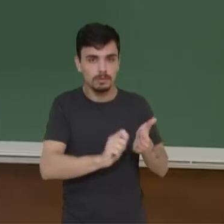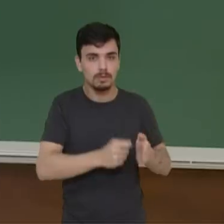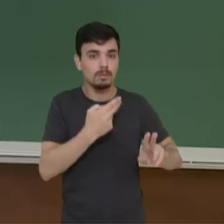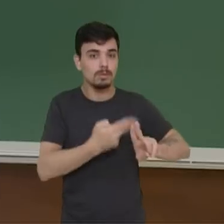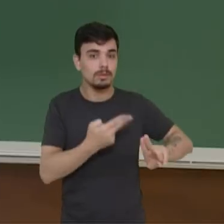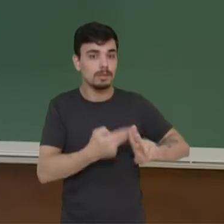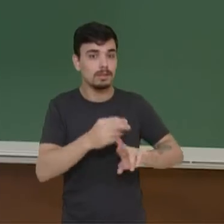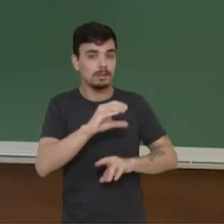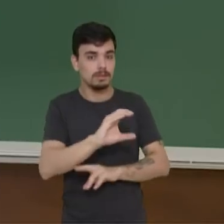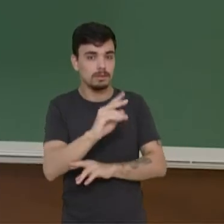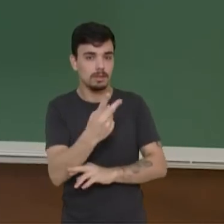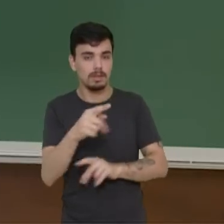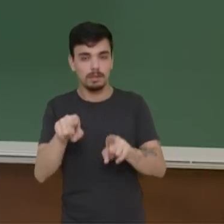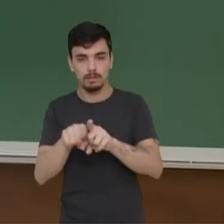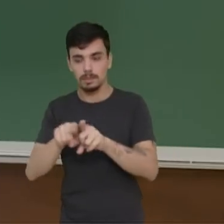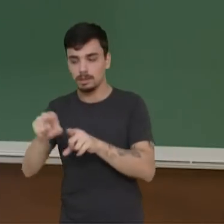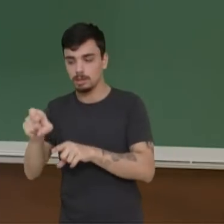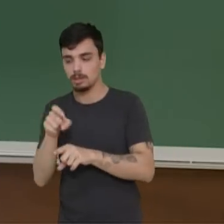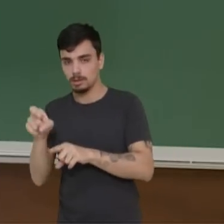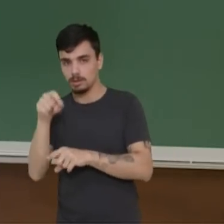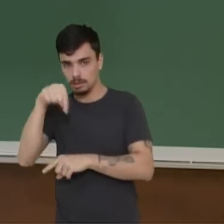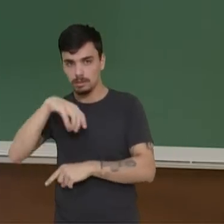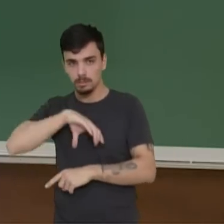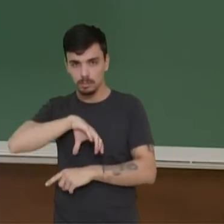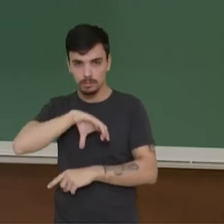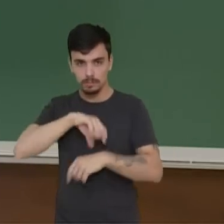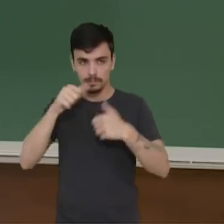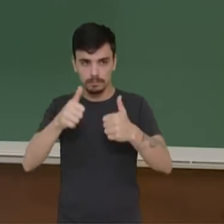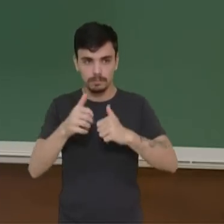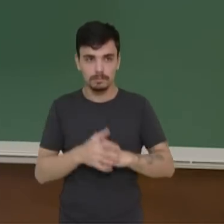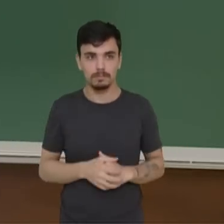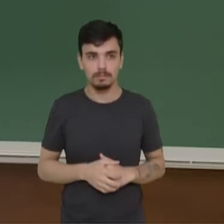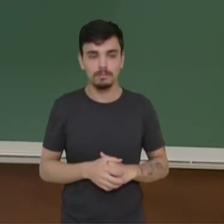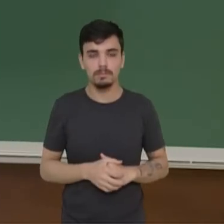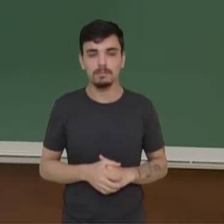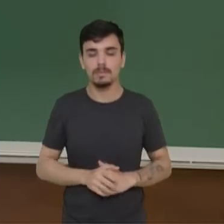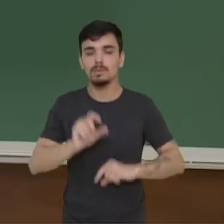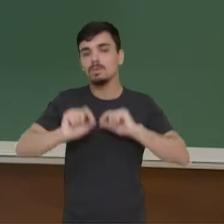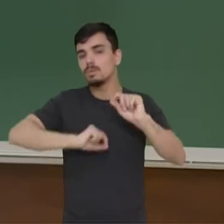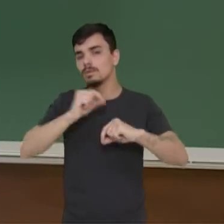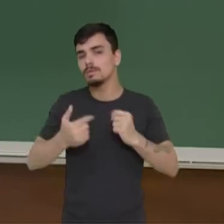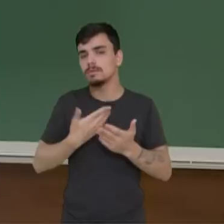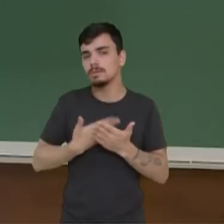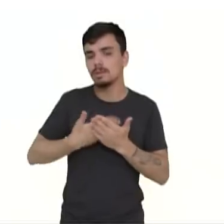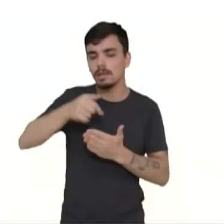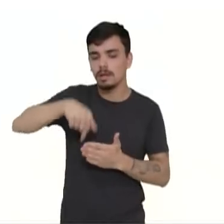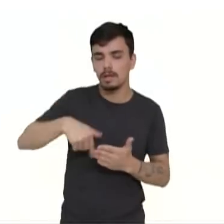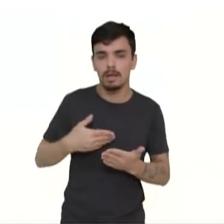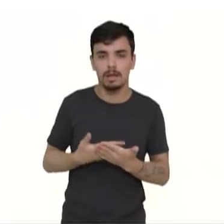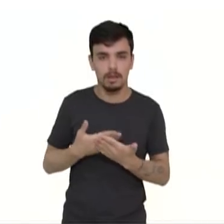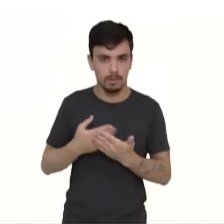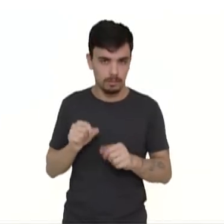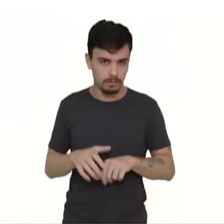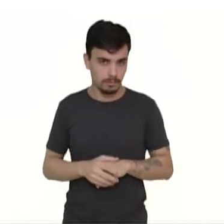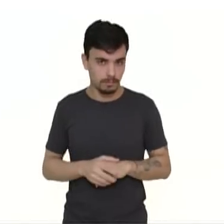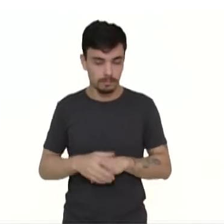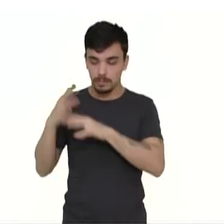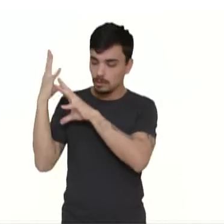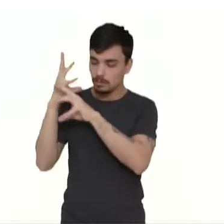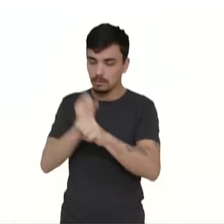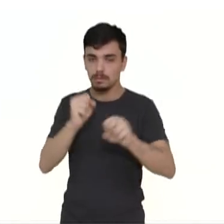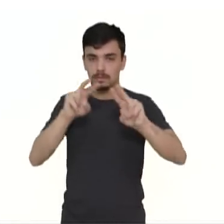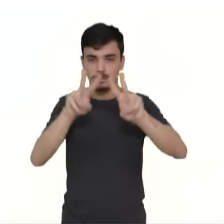do CH e do X na língua portuguesa. Muito bem, então o que estudamos nesta aula? Fizemos ali uma revisão